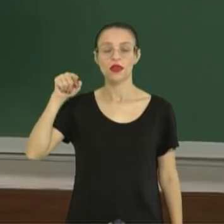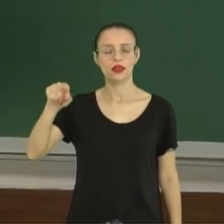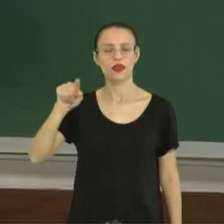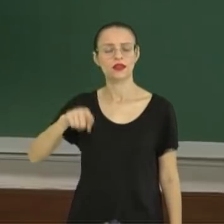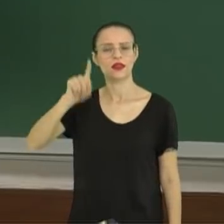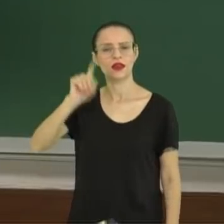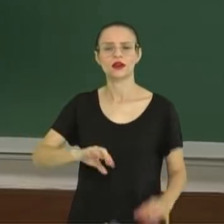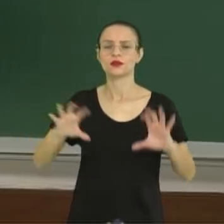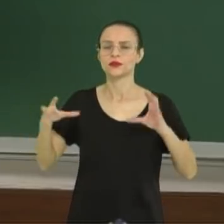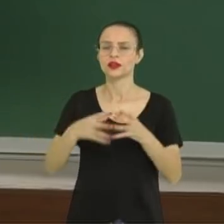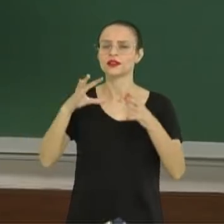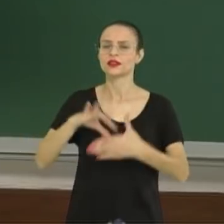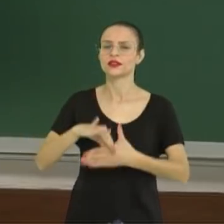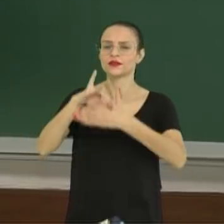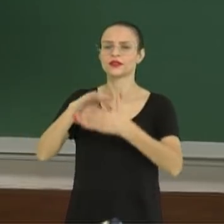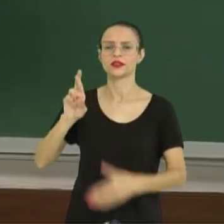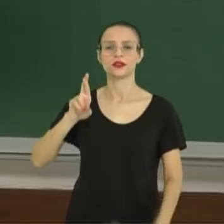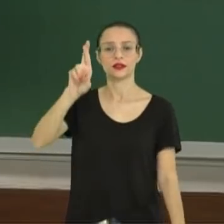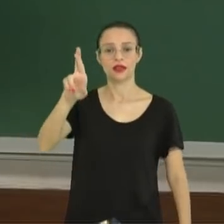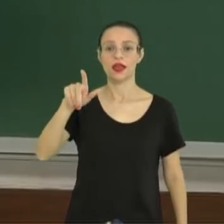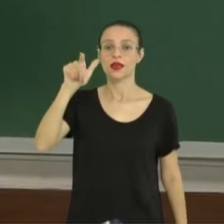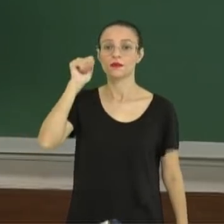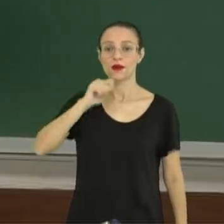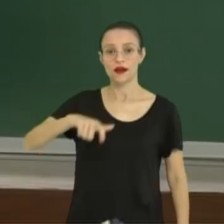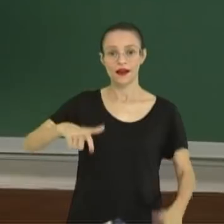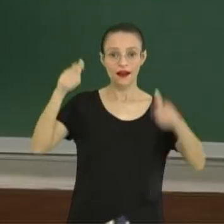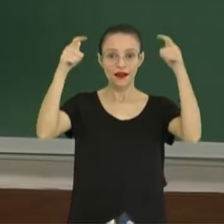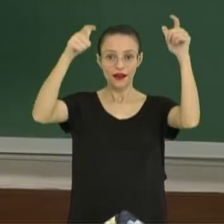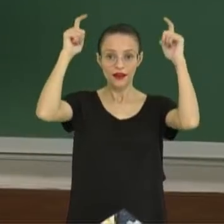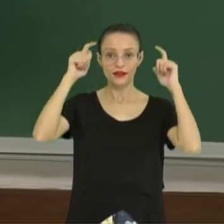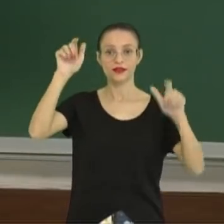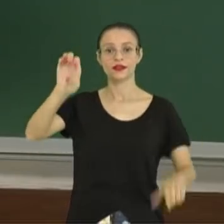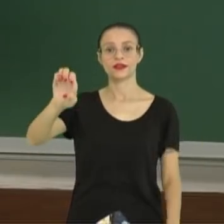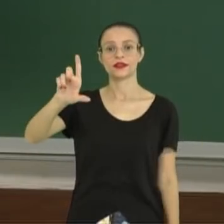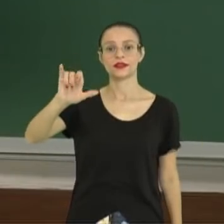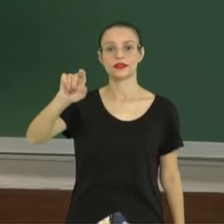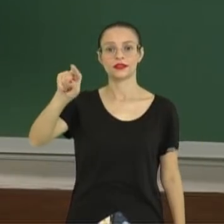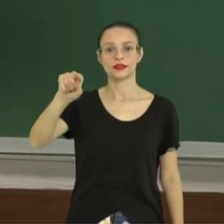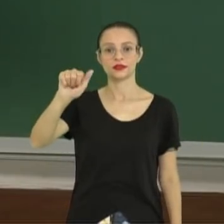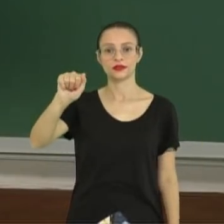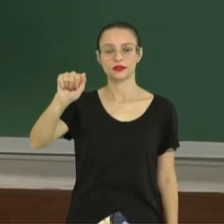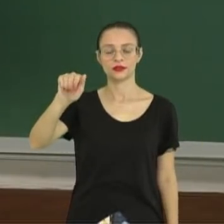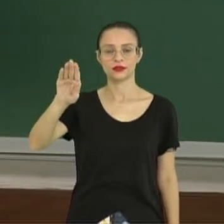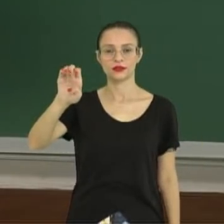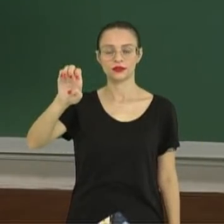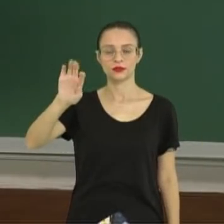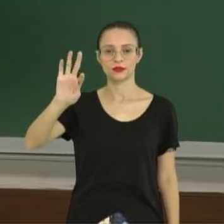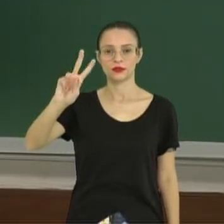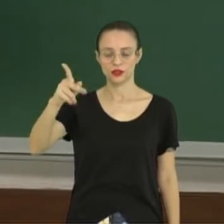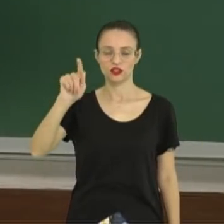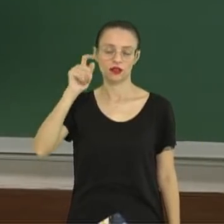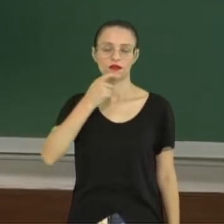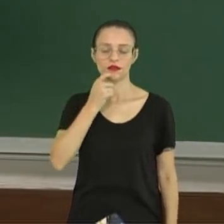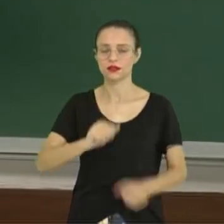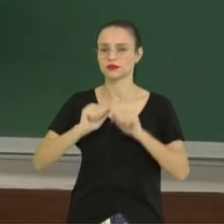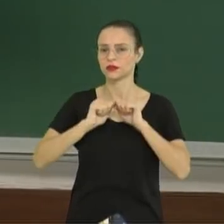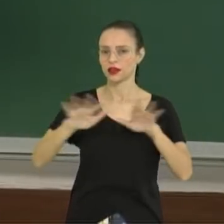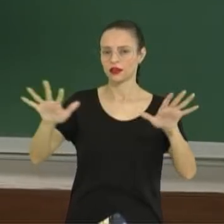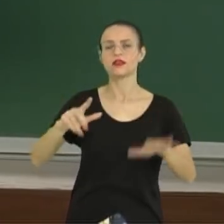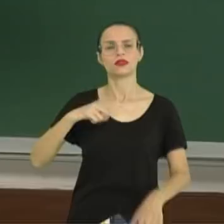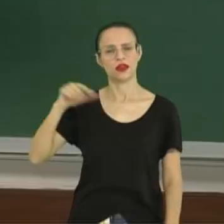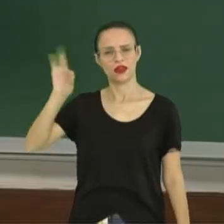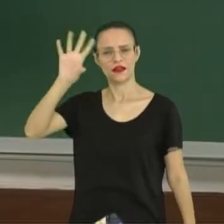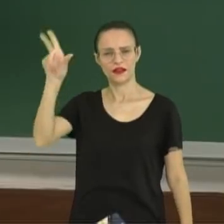de liderança a Rainha Elizabeth da Inglaterra. Então as nações que ainda estão espalhadas aí pelo mundo todo, na